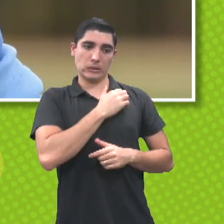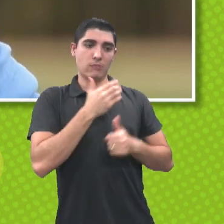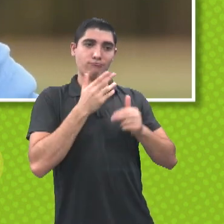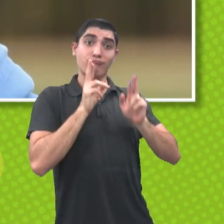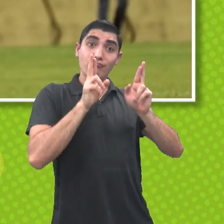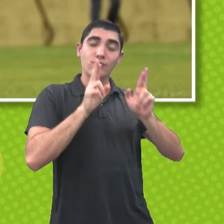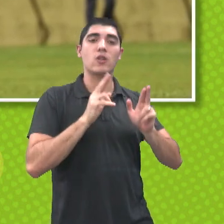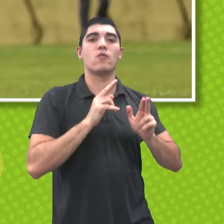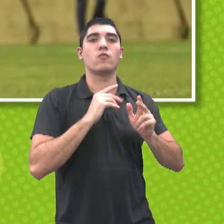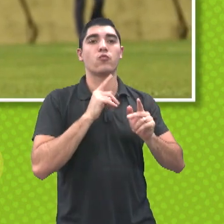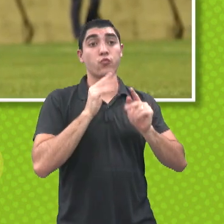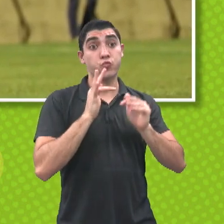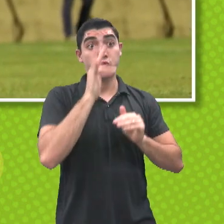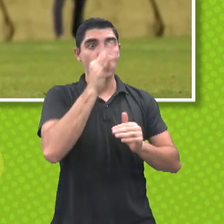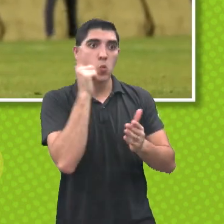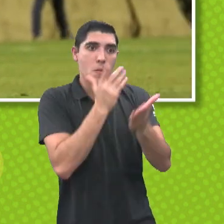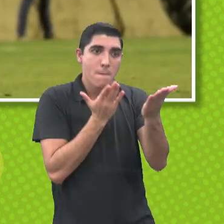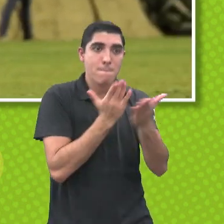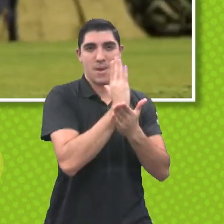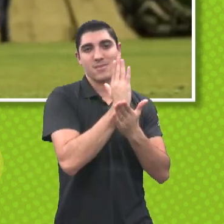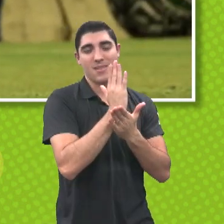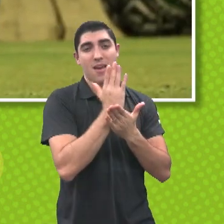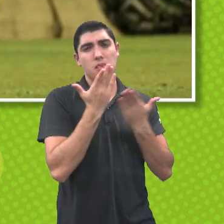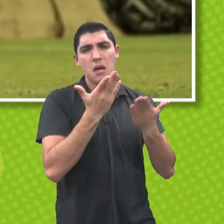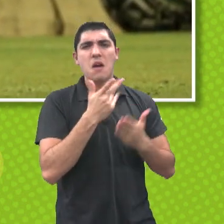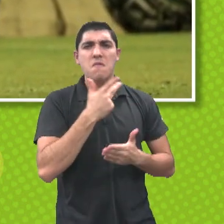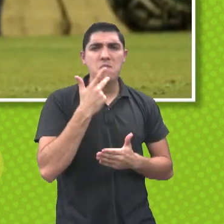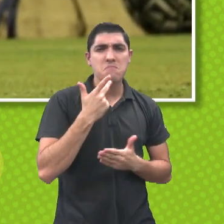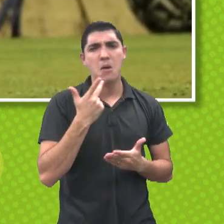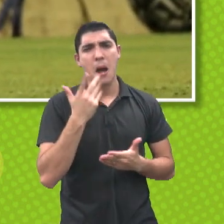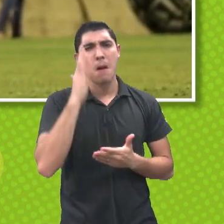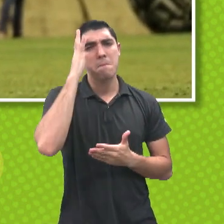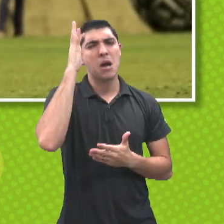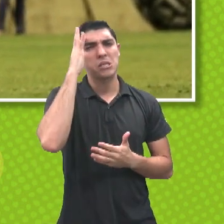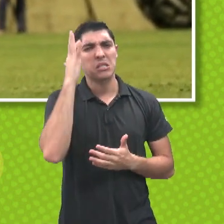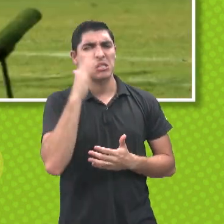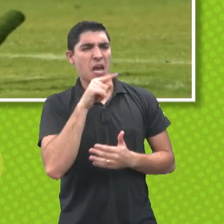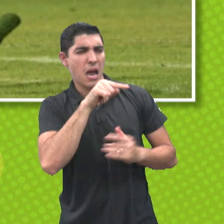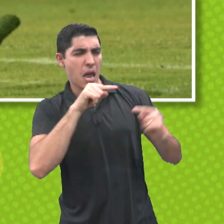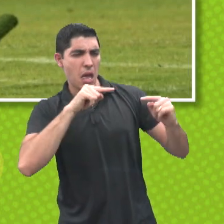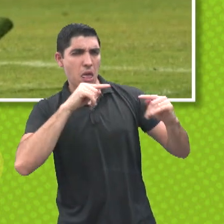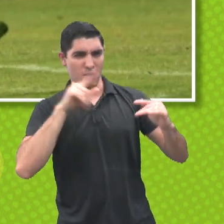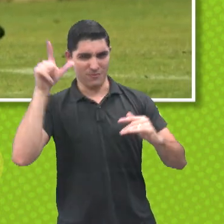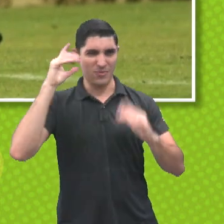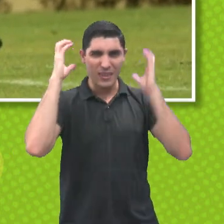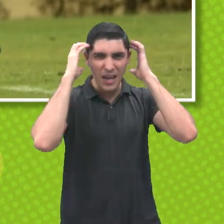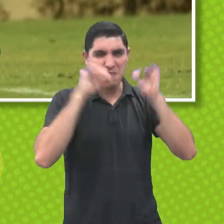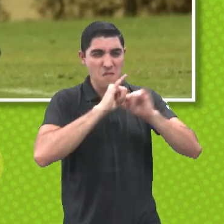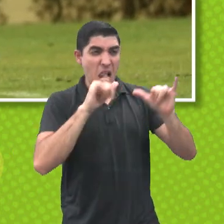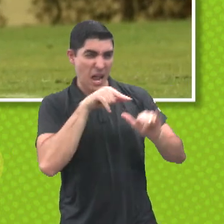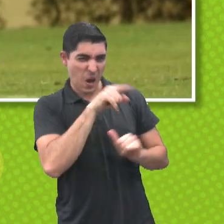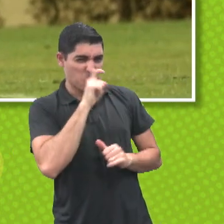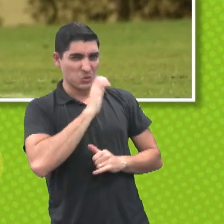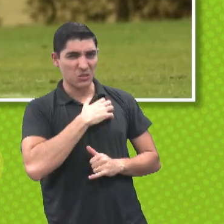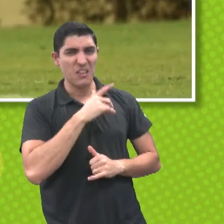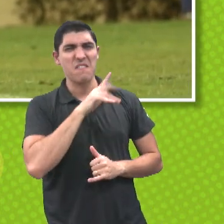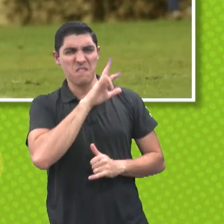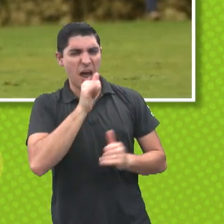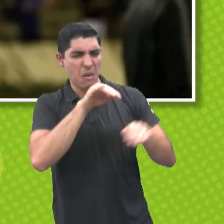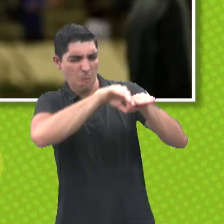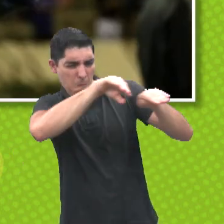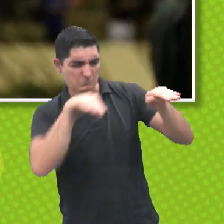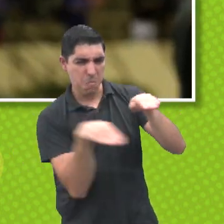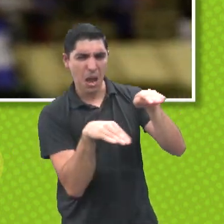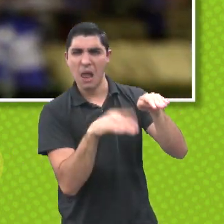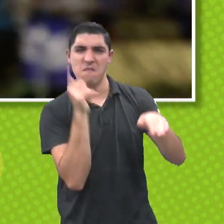possível classificação. Acho que ainda a questão de vai brigar, como o pessoal da Rádio Parada dos Esportes falou, vai brigar pelo descenso, não tem como mais